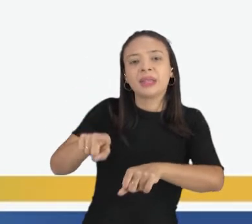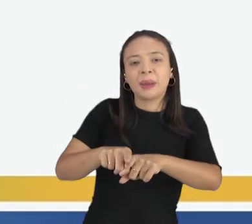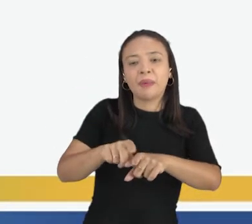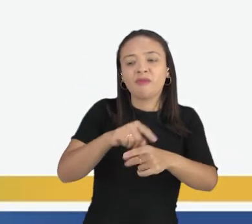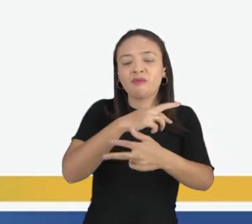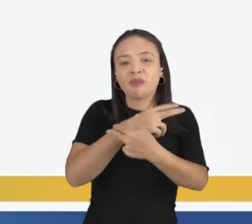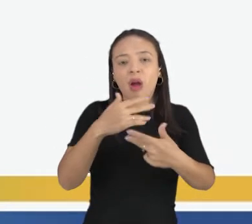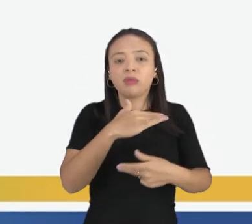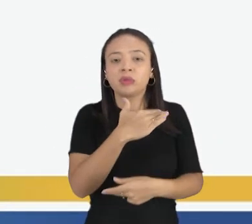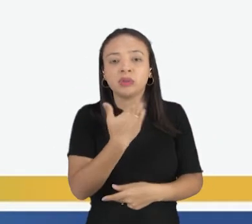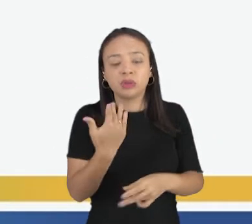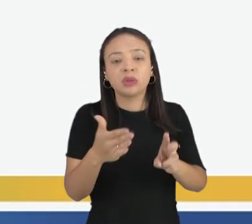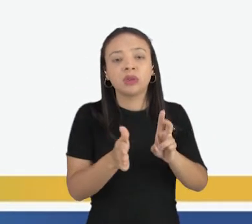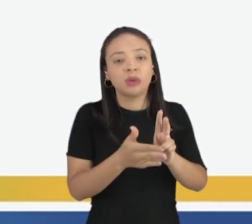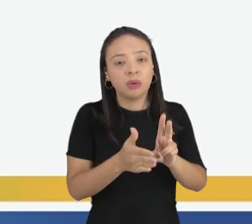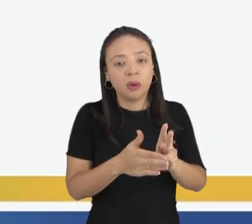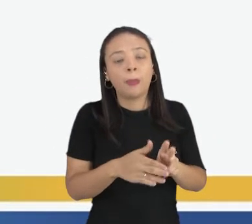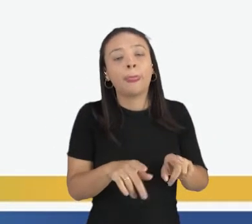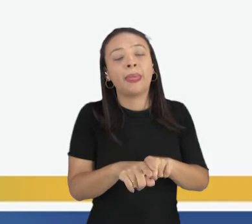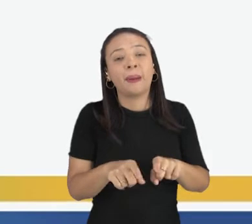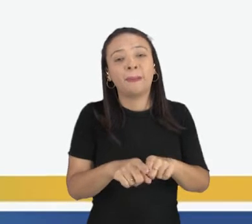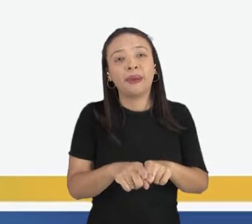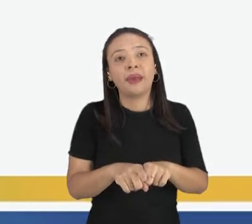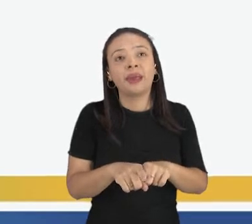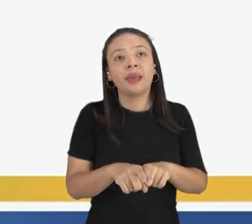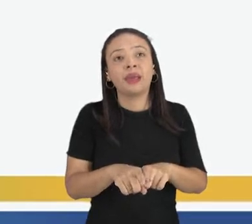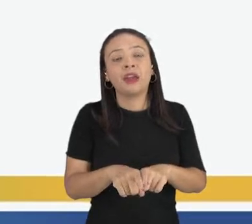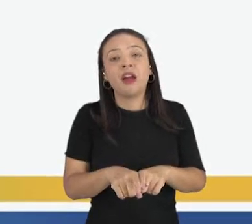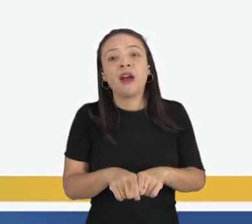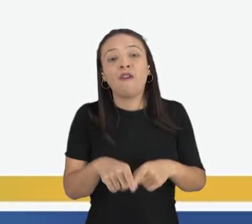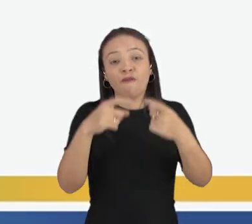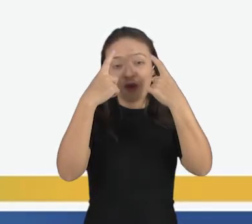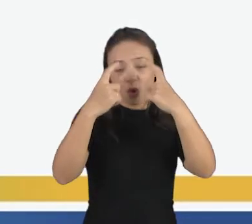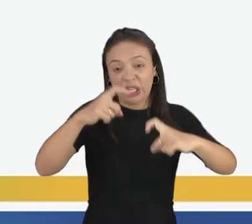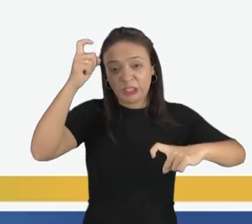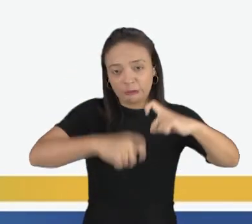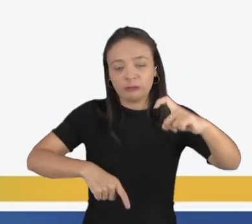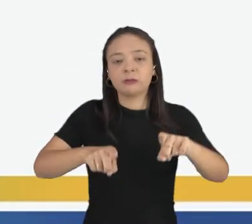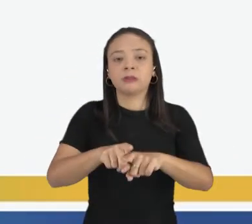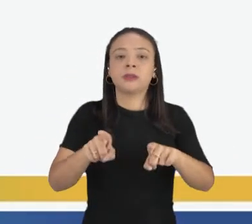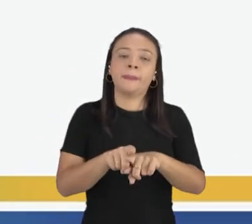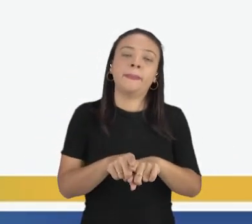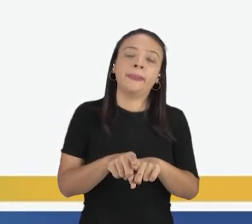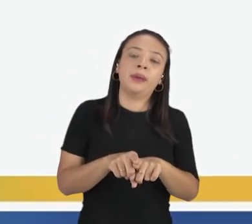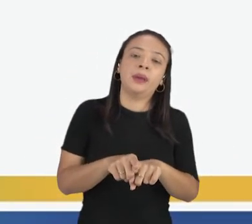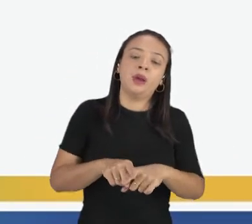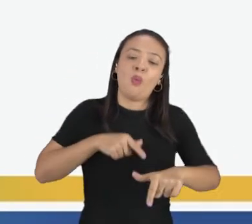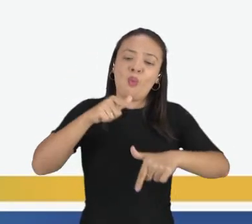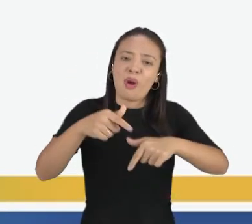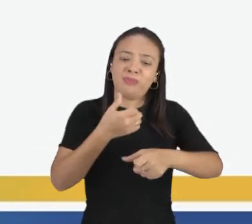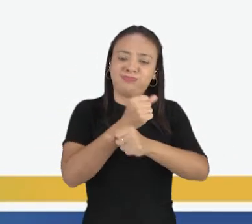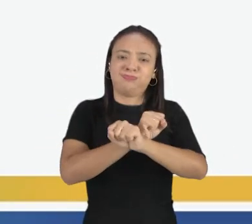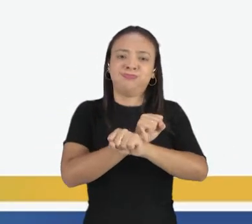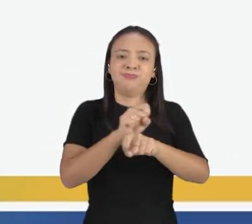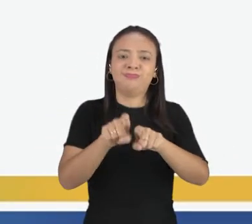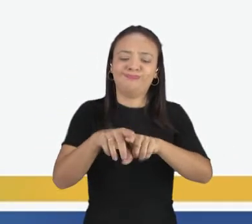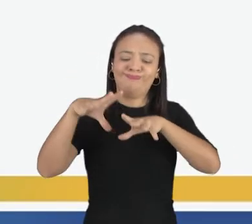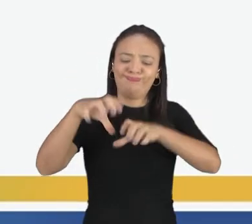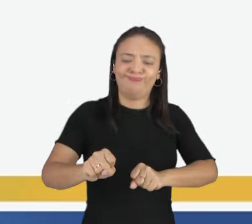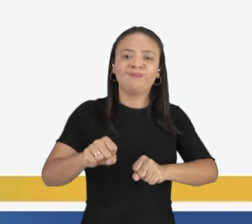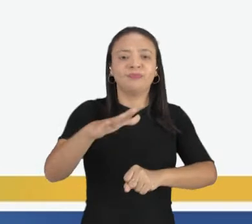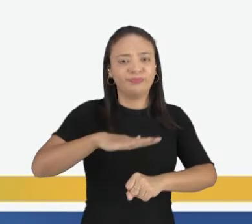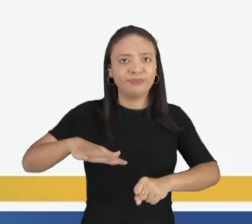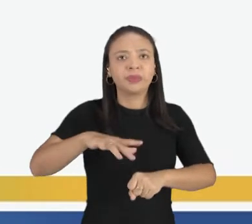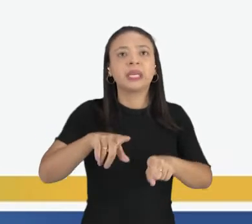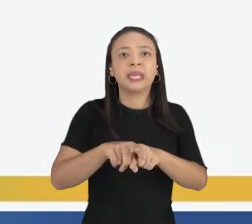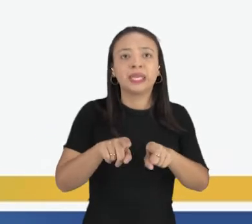de indígenas, prostituições de indígenas também, né? Trabalho escravo, apropriação. Também,